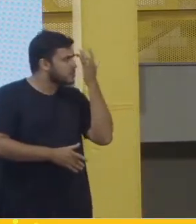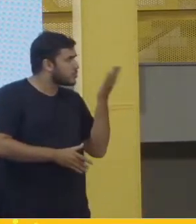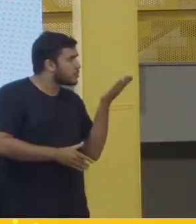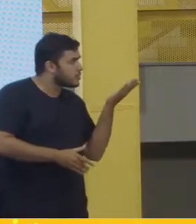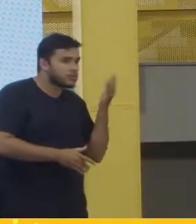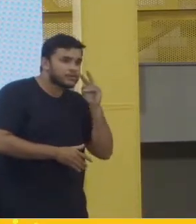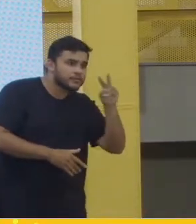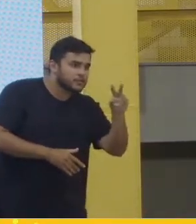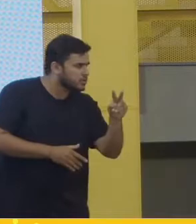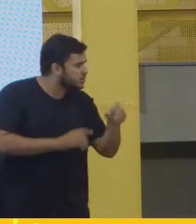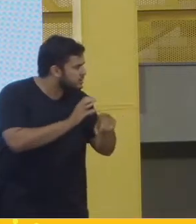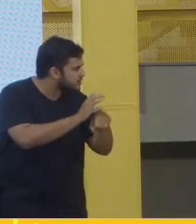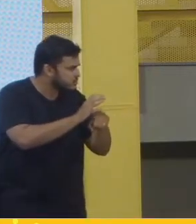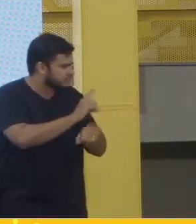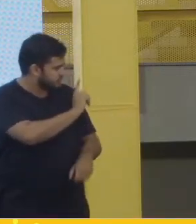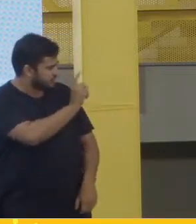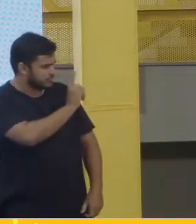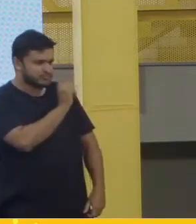ver aí, qual é a boa?